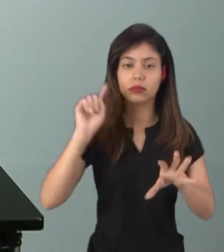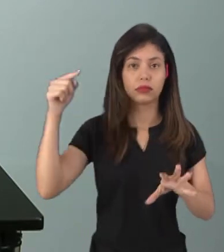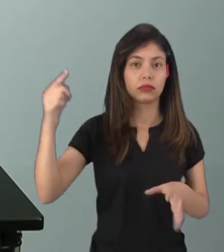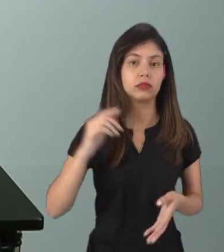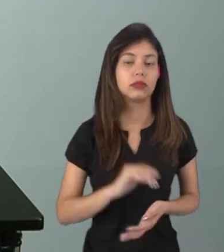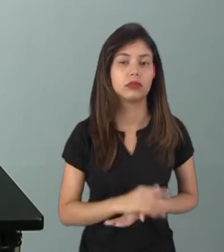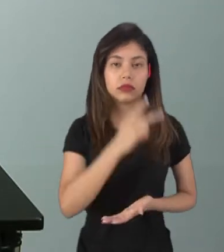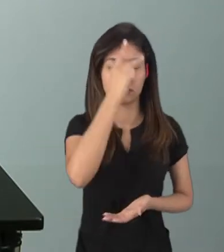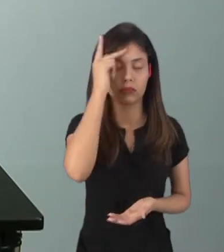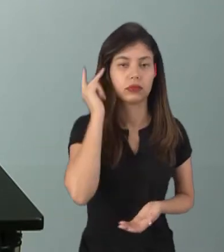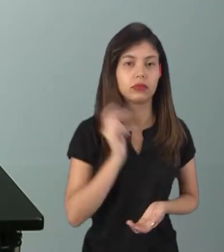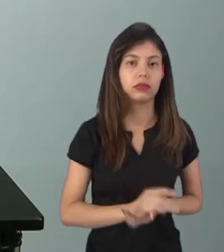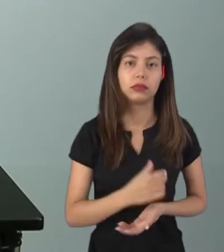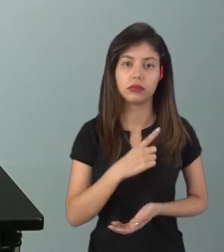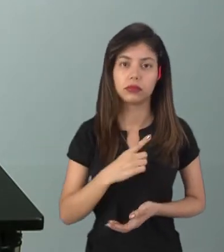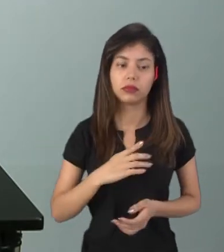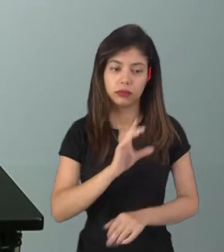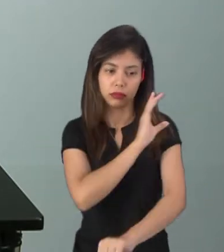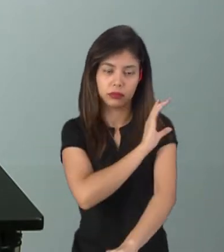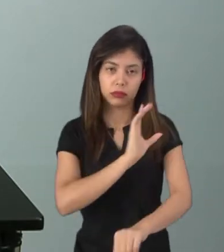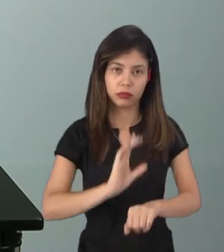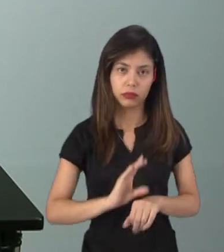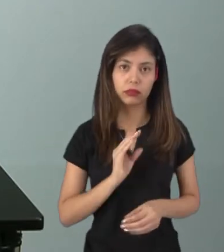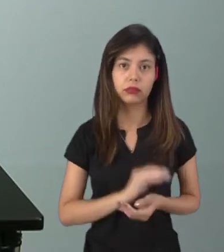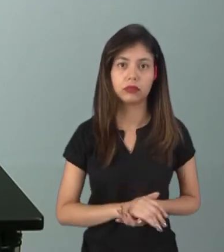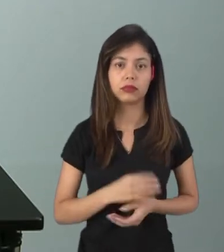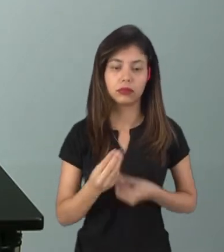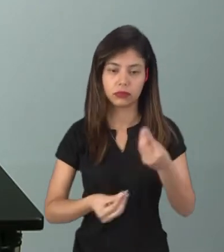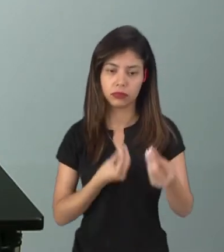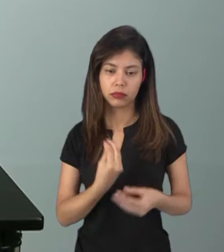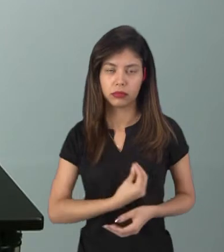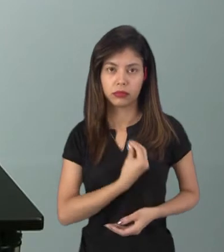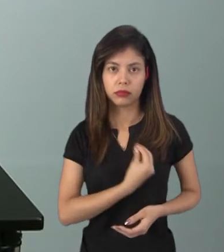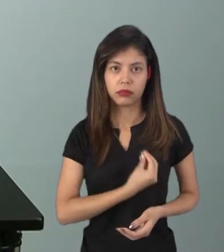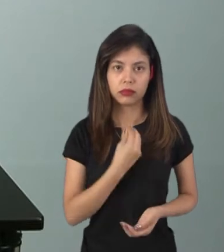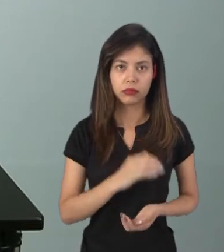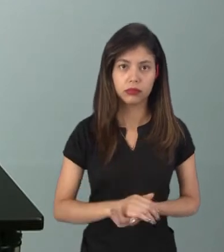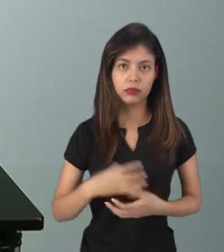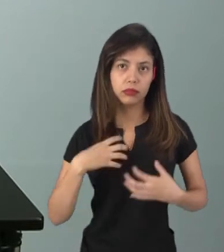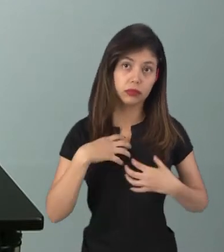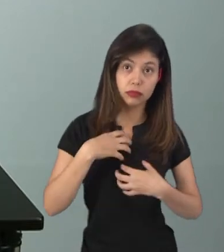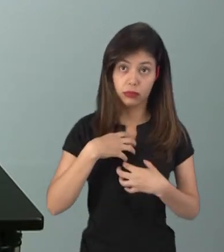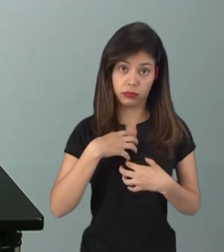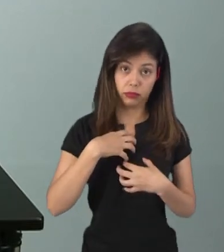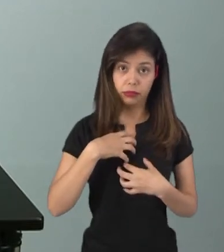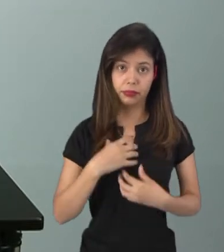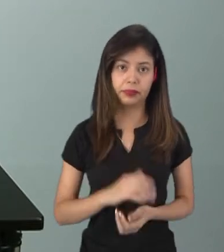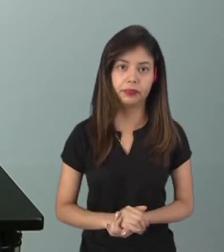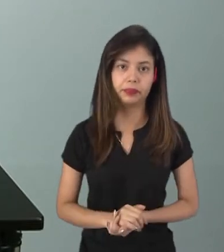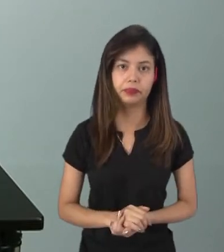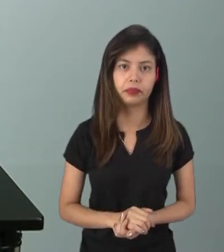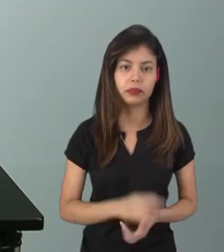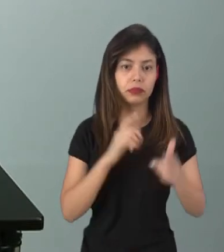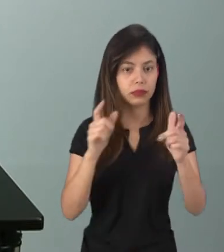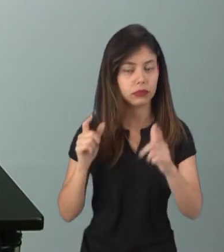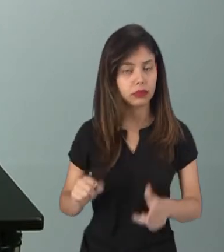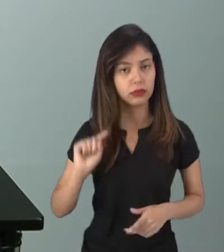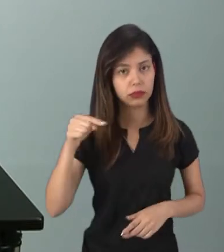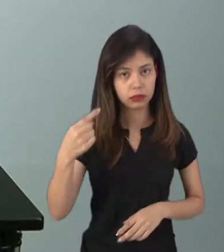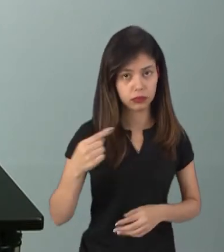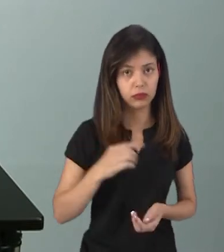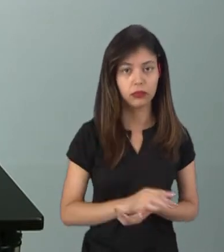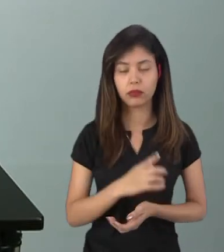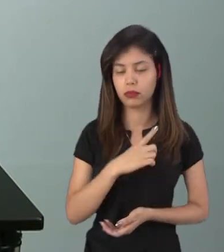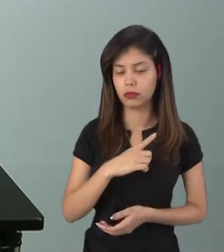ali as pessoas têm a sua cultura, o seu modo de vida, o seu jeito de ser, mas naquele ambiente